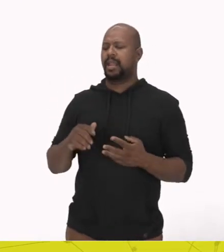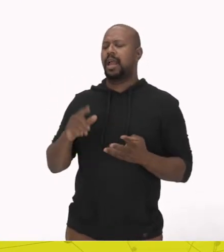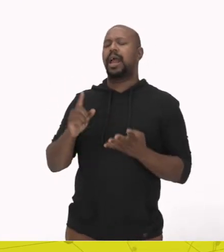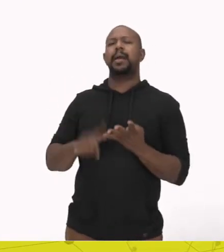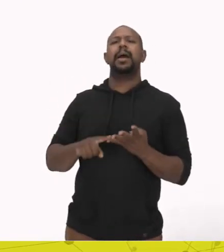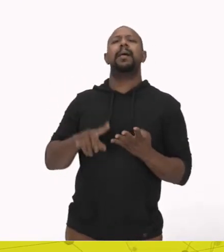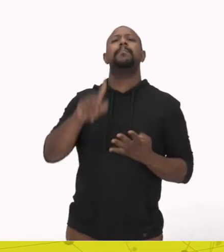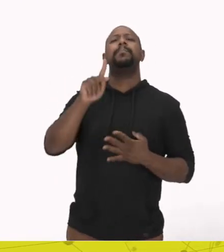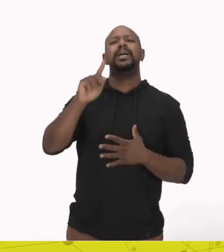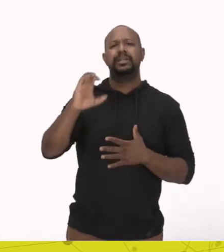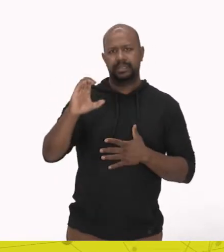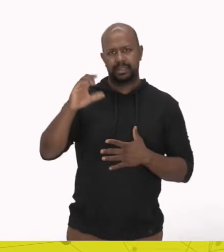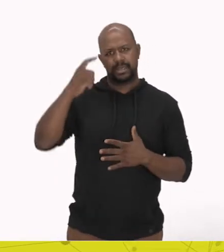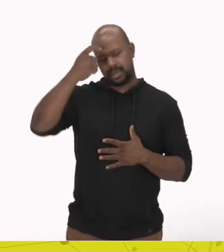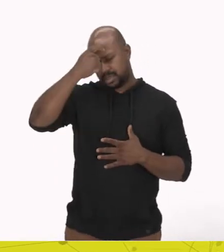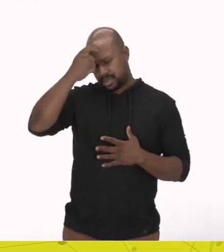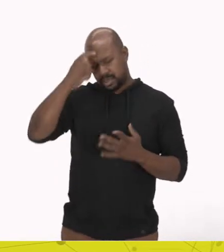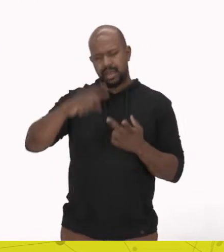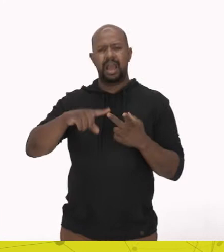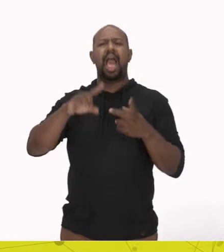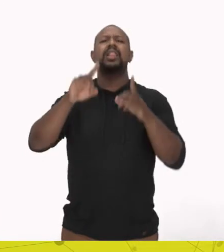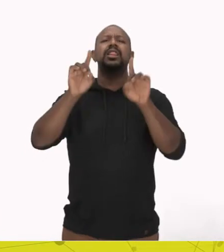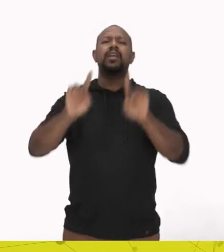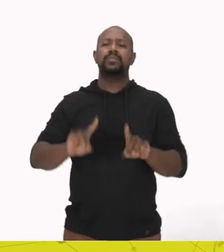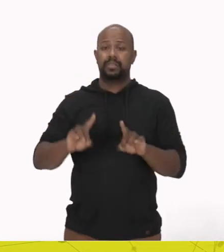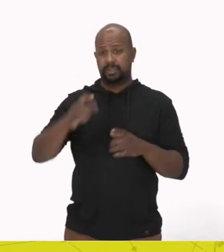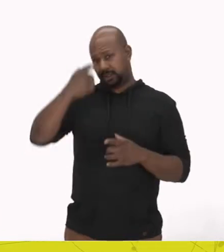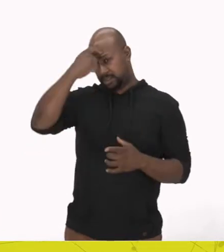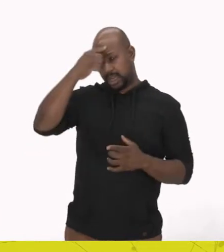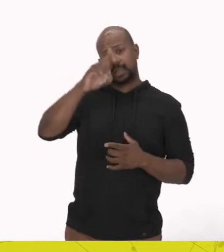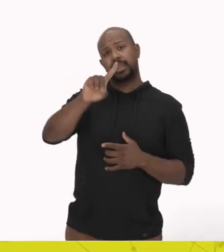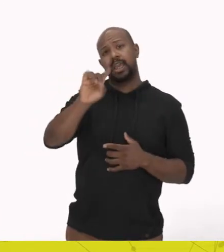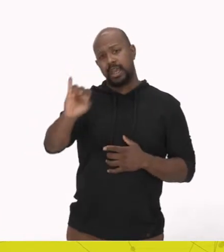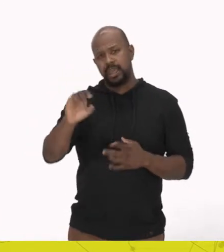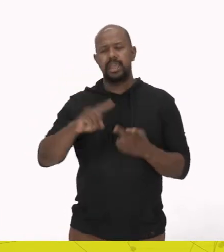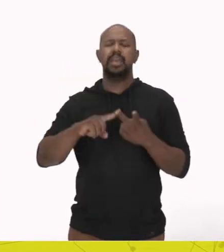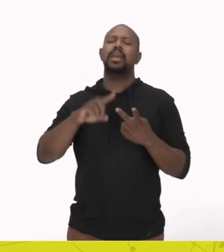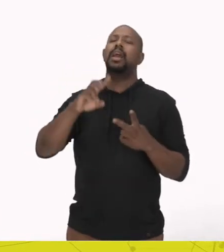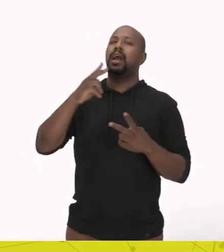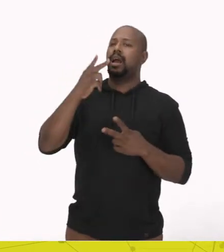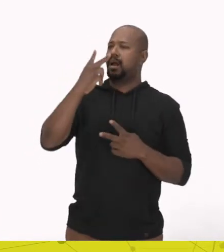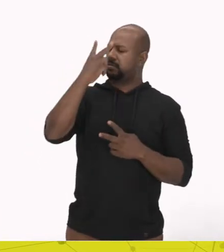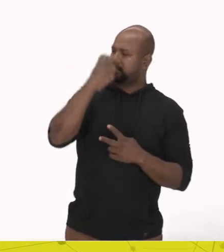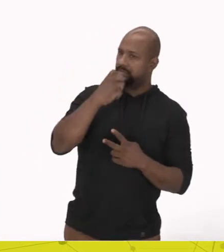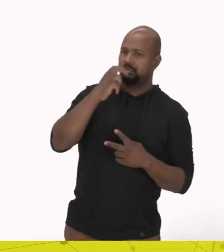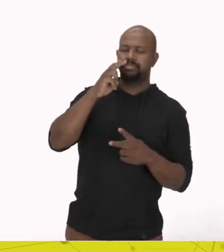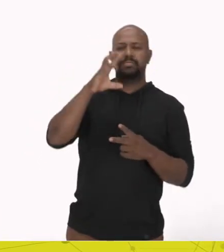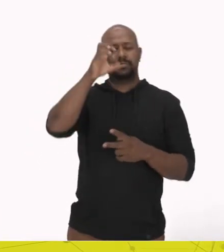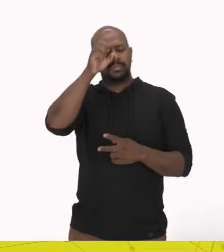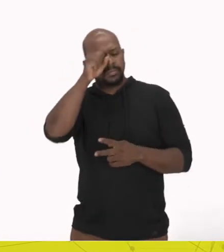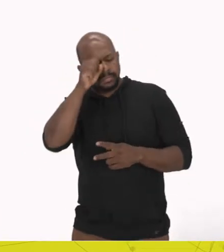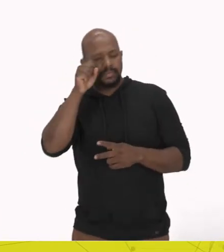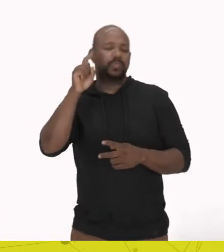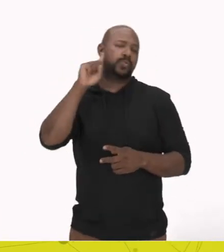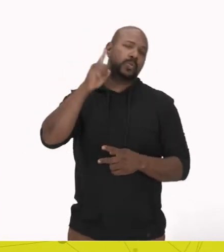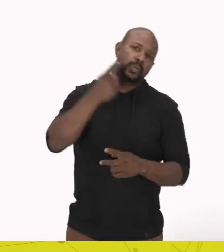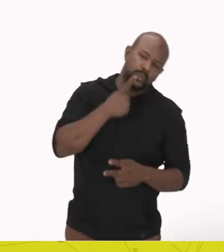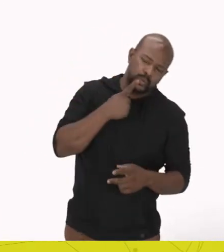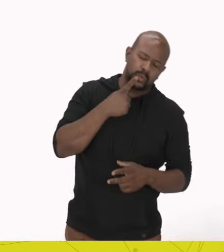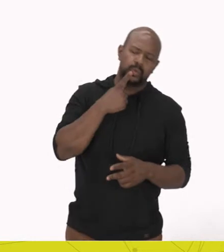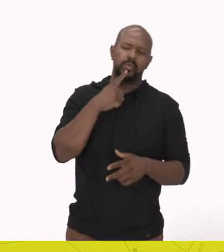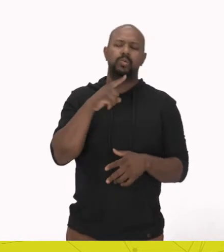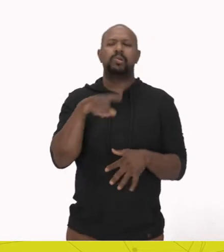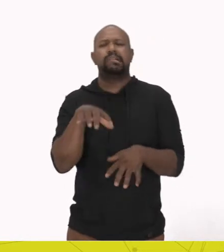hiperatividade, paralisia cerebral, deficiências de ordem intelectual, visual, auditiva